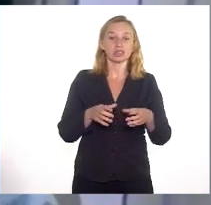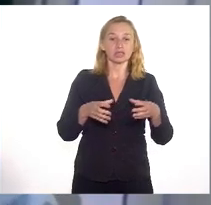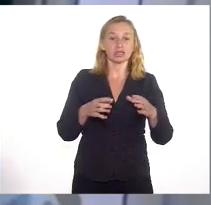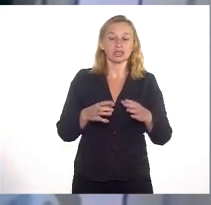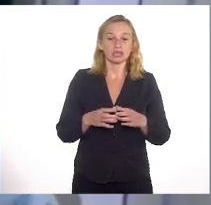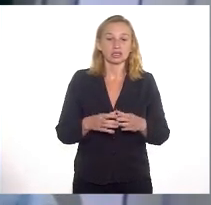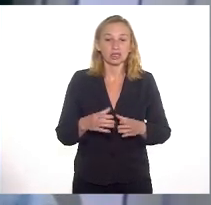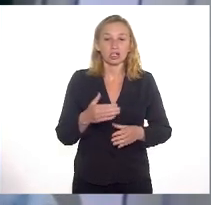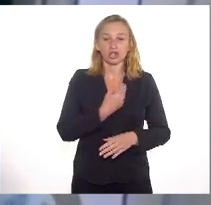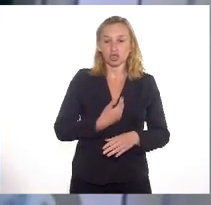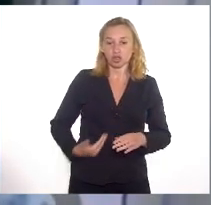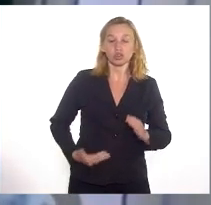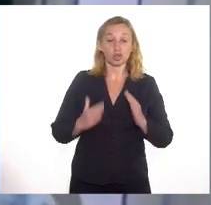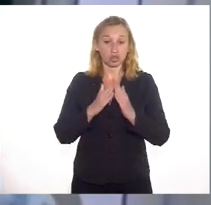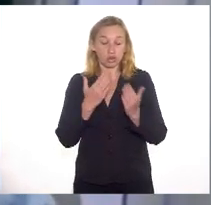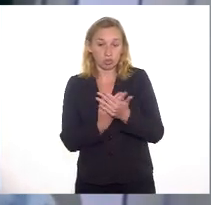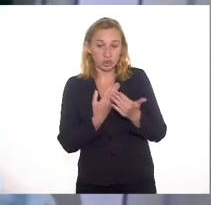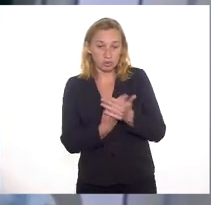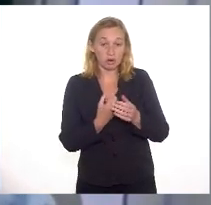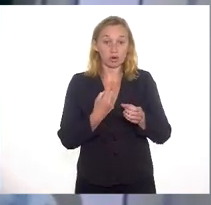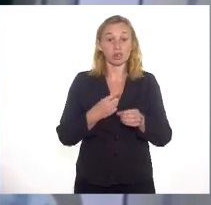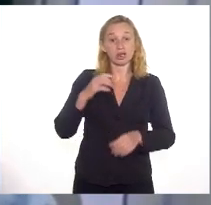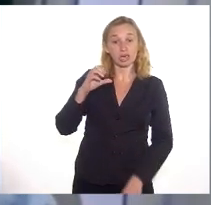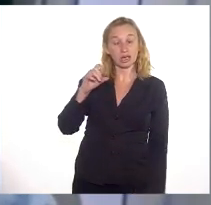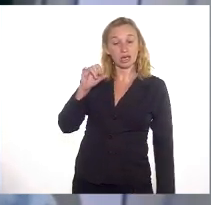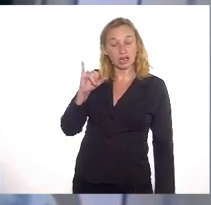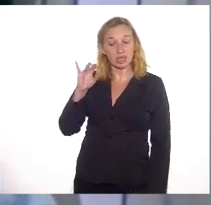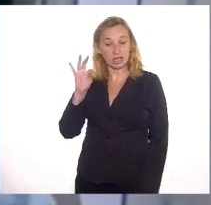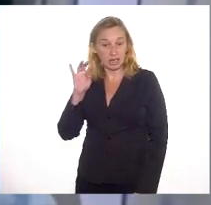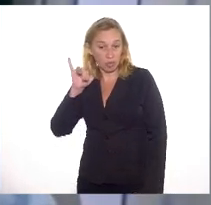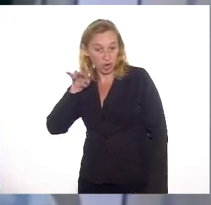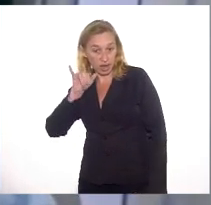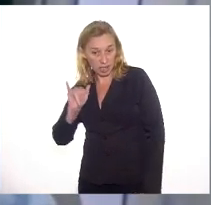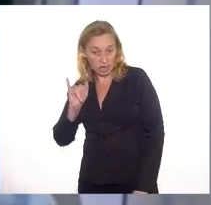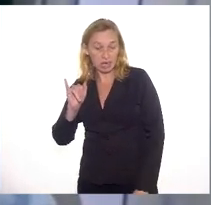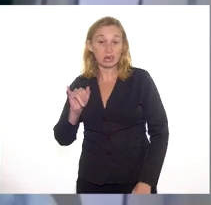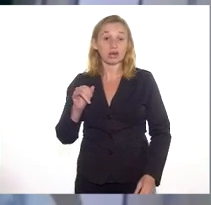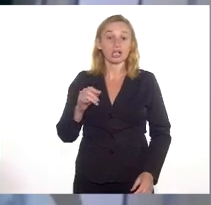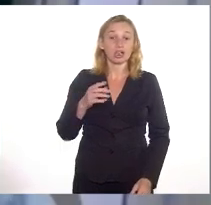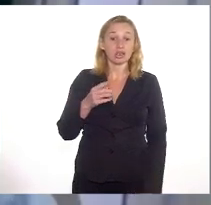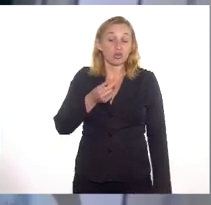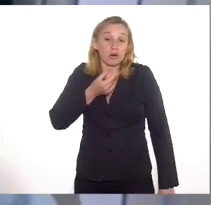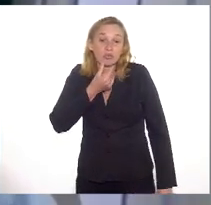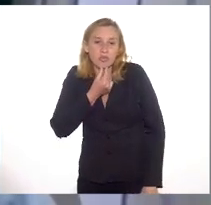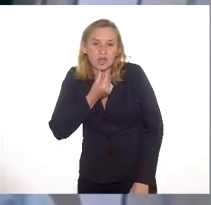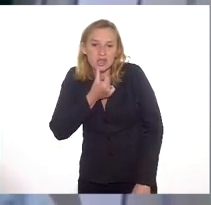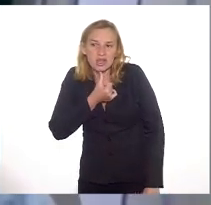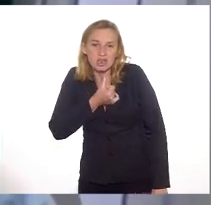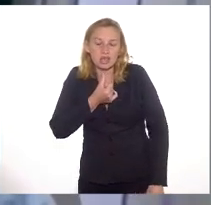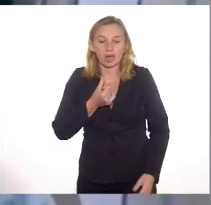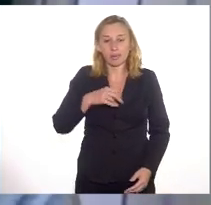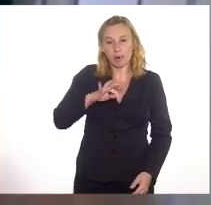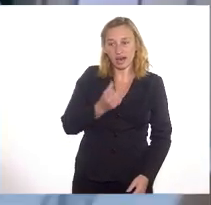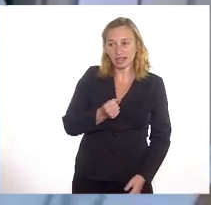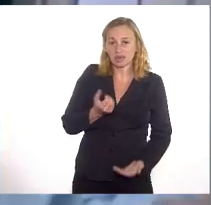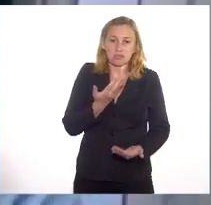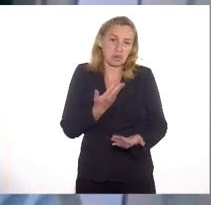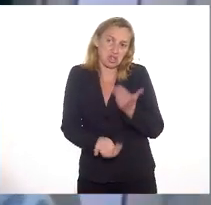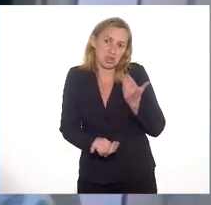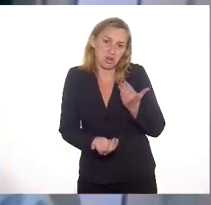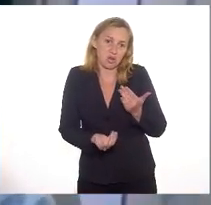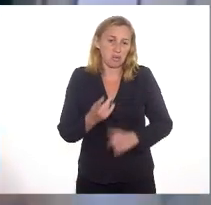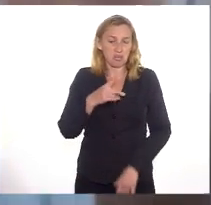Niterói, sua viúva, a sua menina Marta, uma menina de 9 anos, a Giovaninha, a Giovana, que perde seu pai, enfim, então não terá